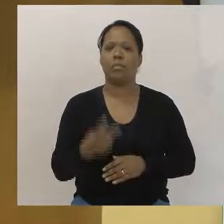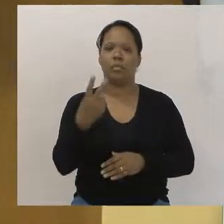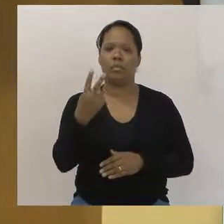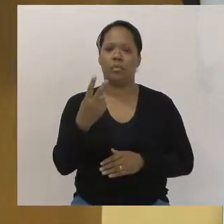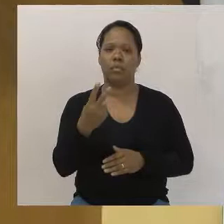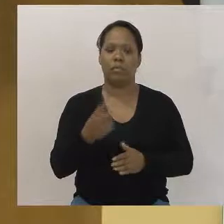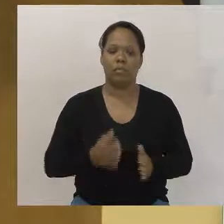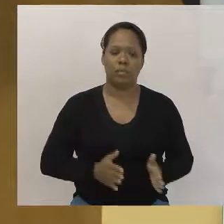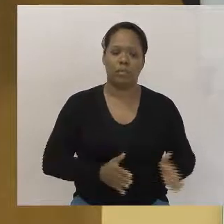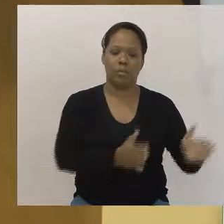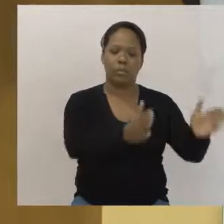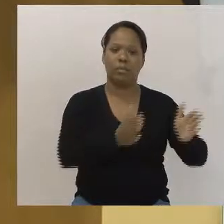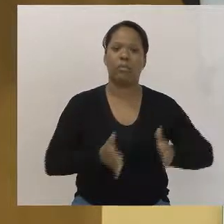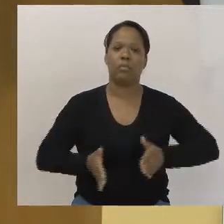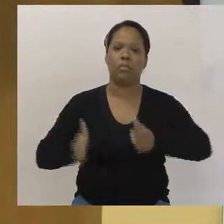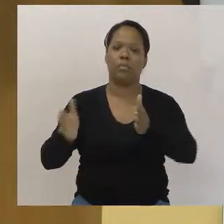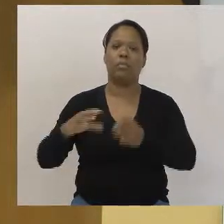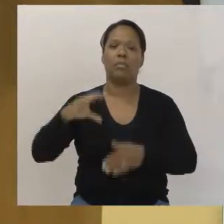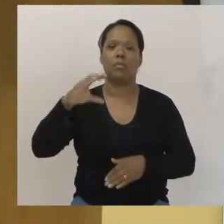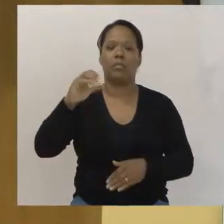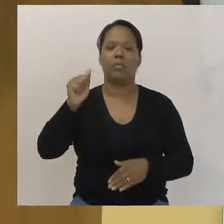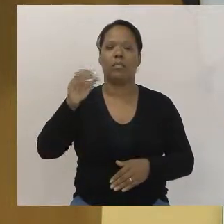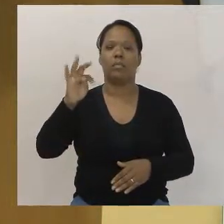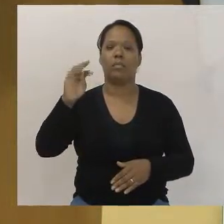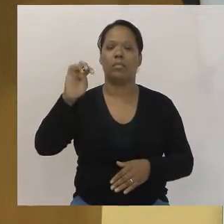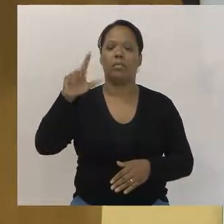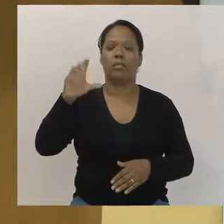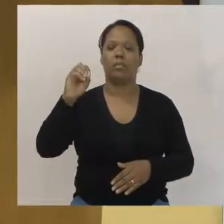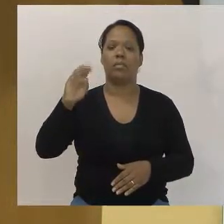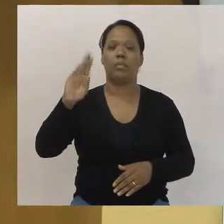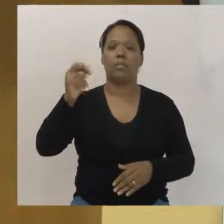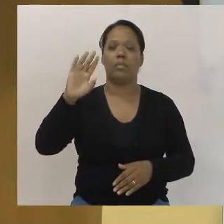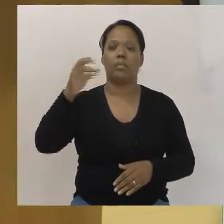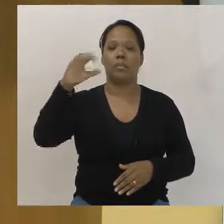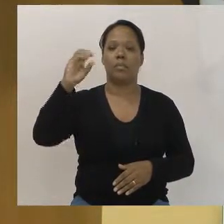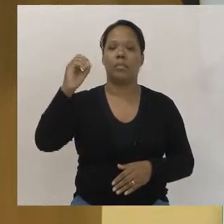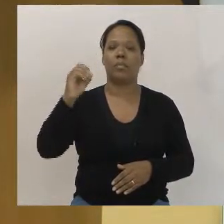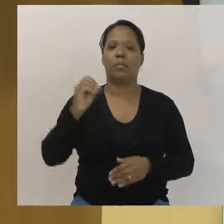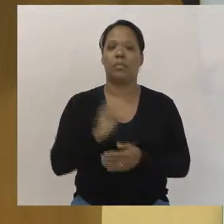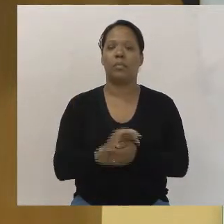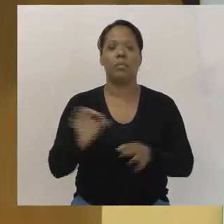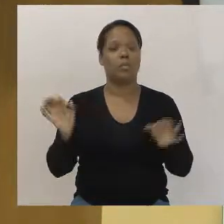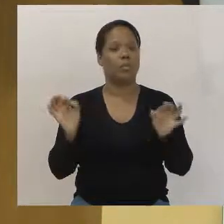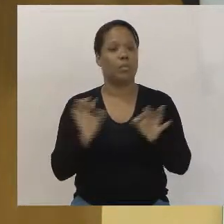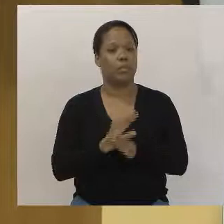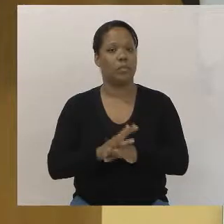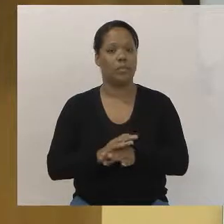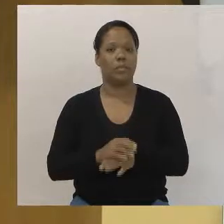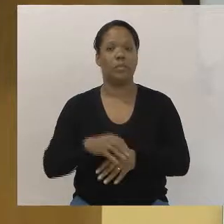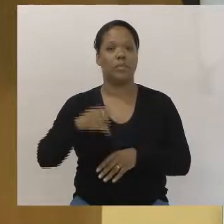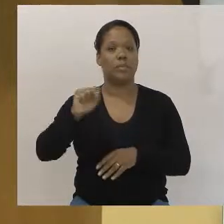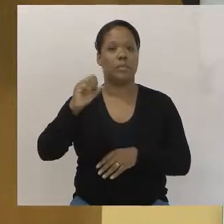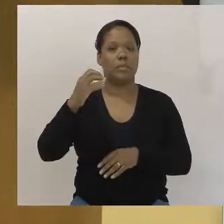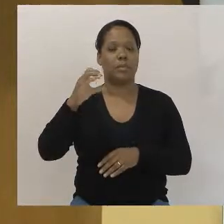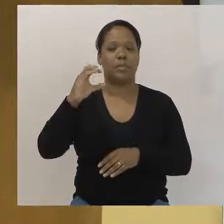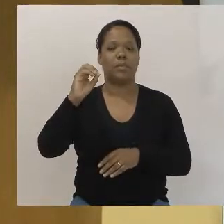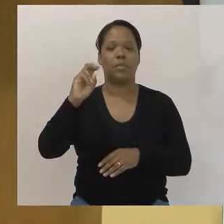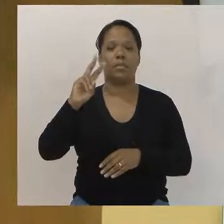da castello branco que vai haver o término da scavolini